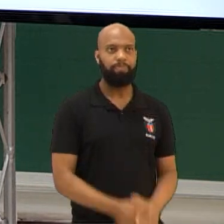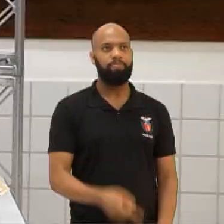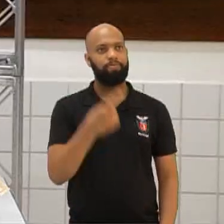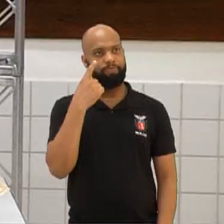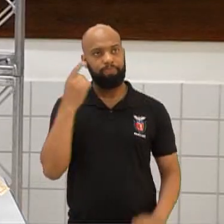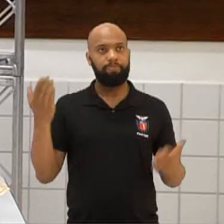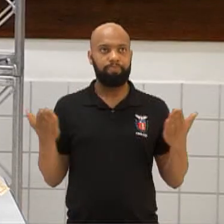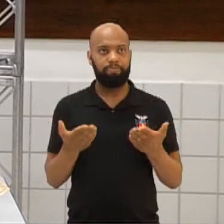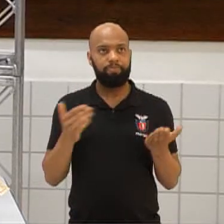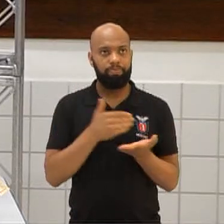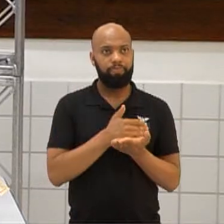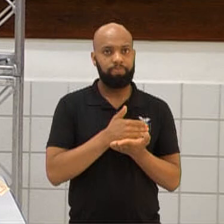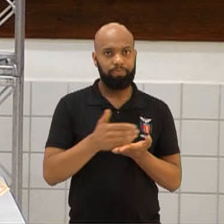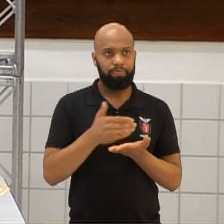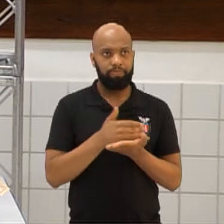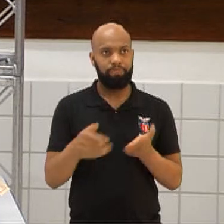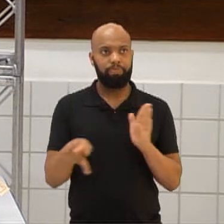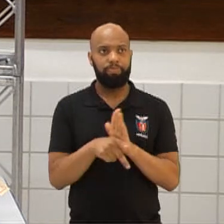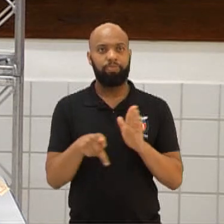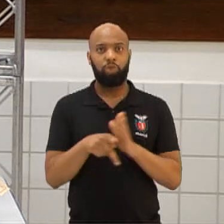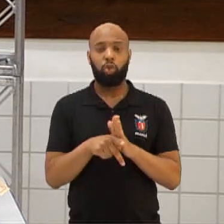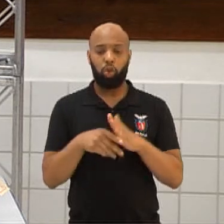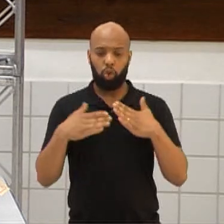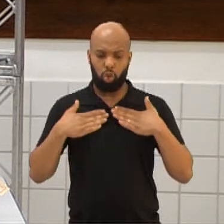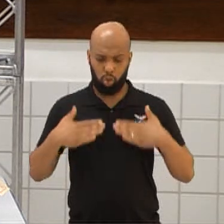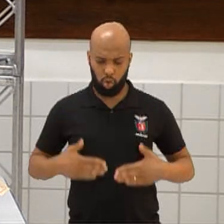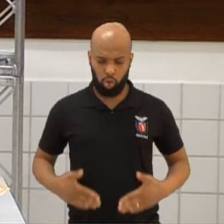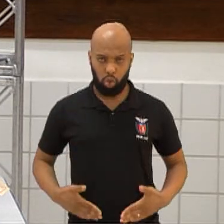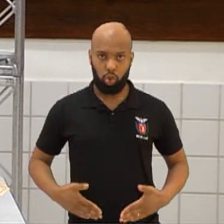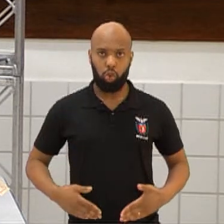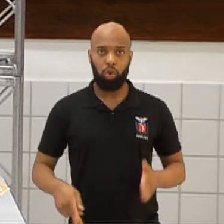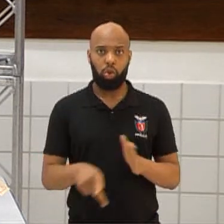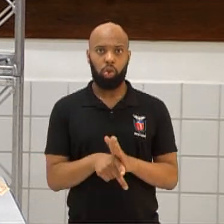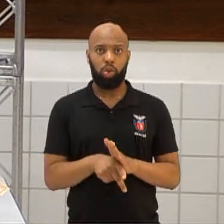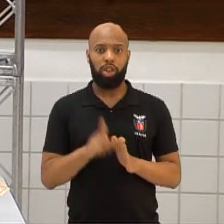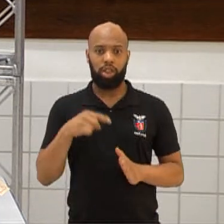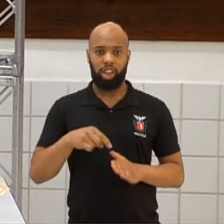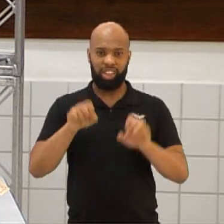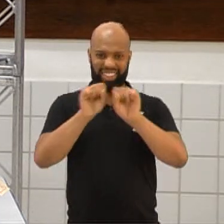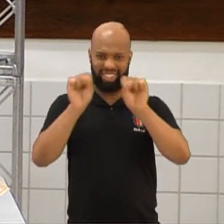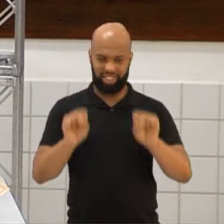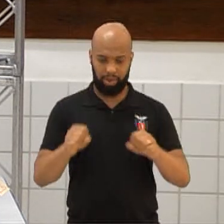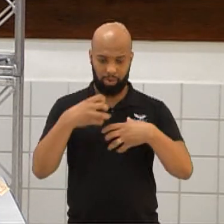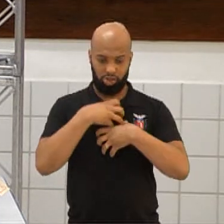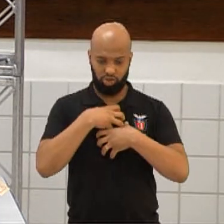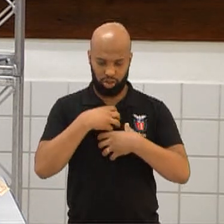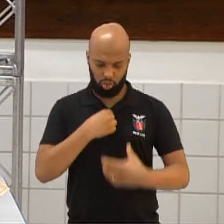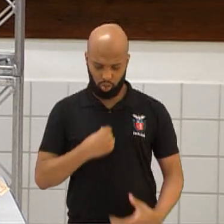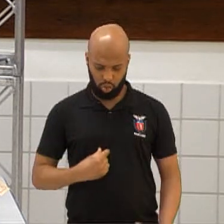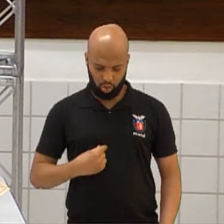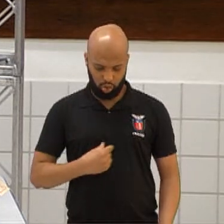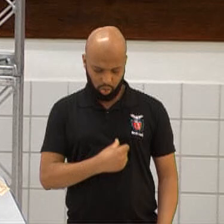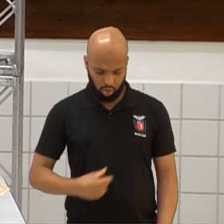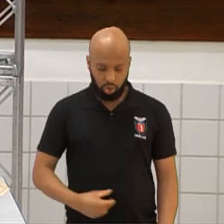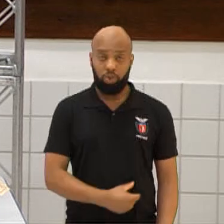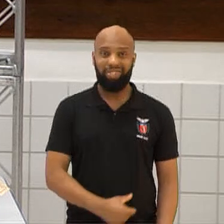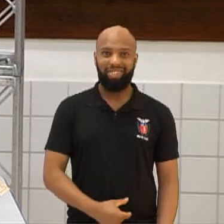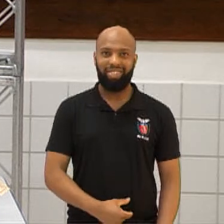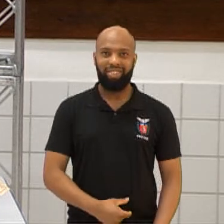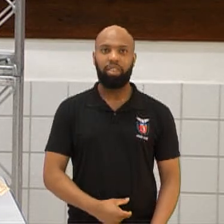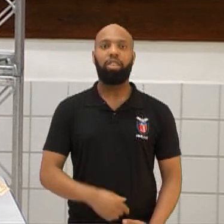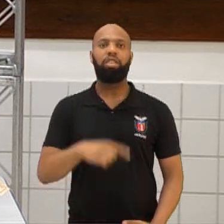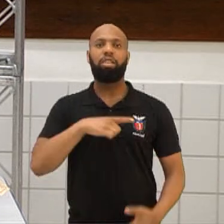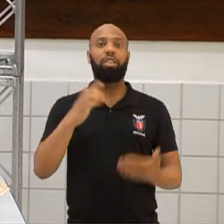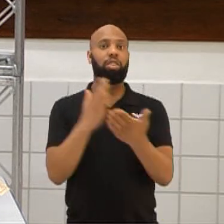vamos começar um pouquinho com a anatomia das aves, sobre o sistema digestório. Então, diferente da gente, as aves vão apresentar algumas